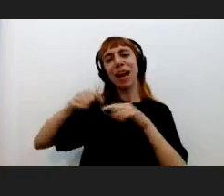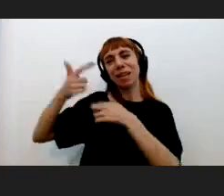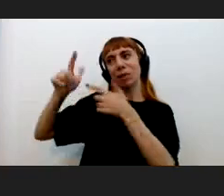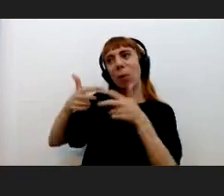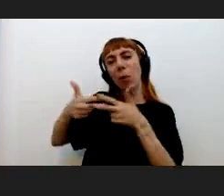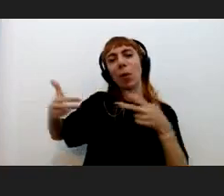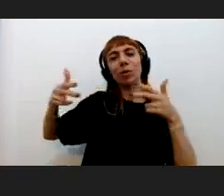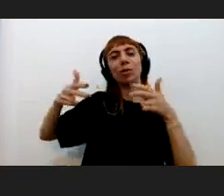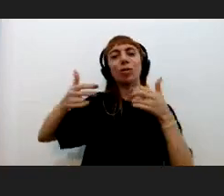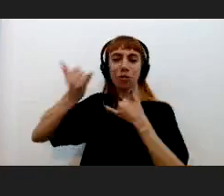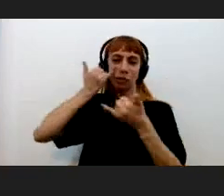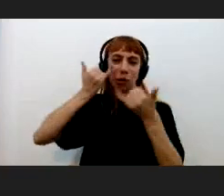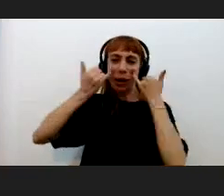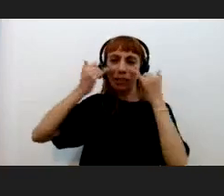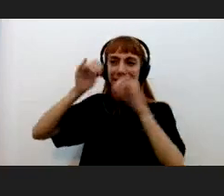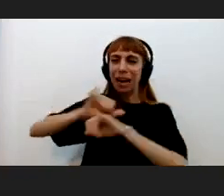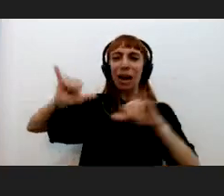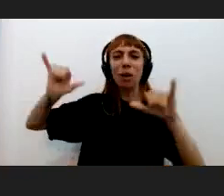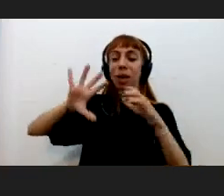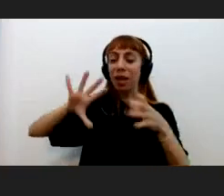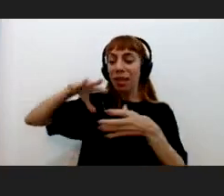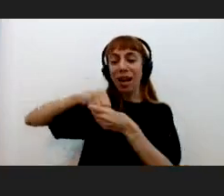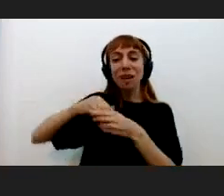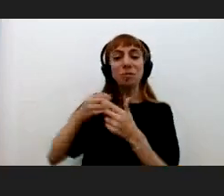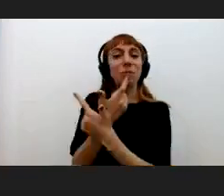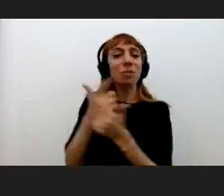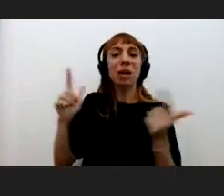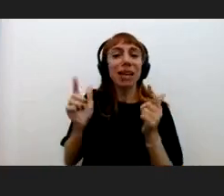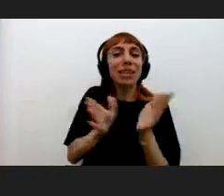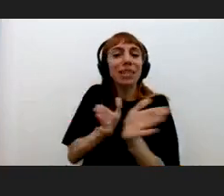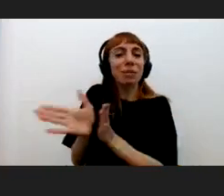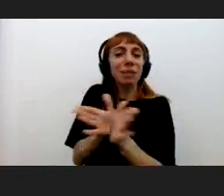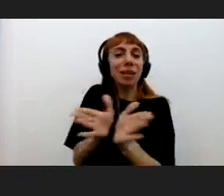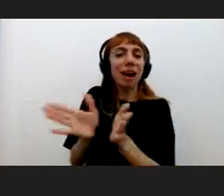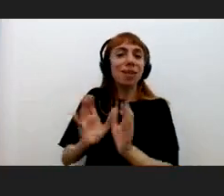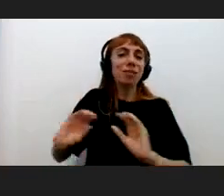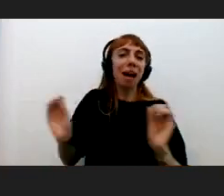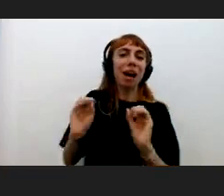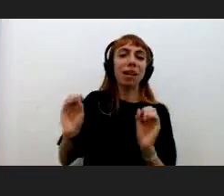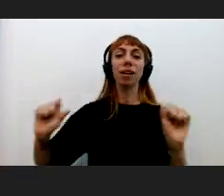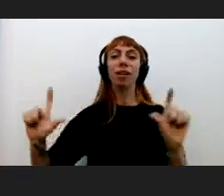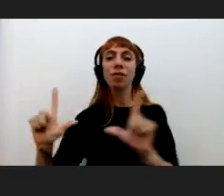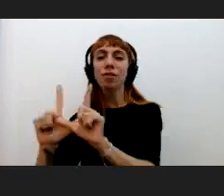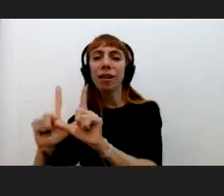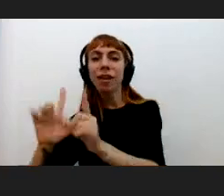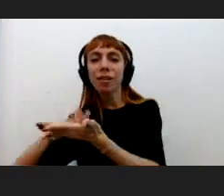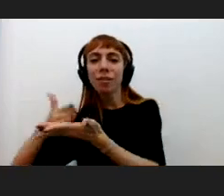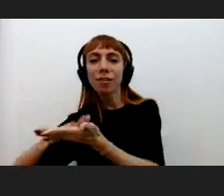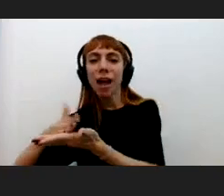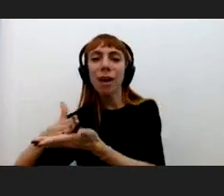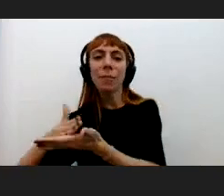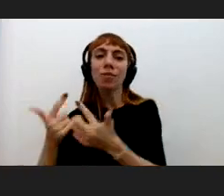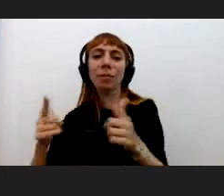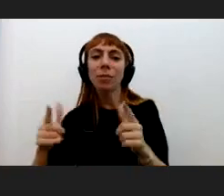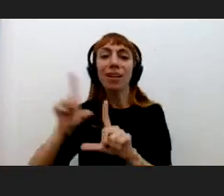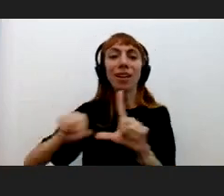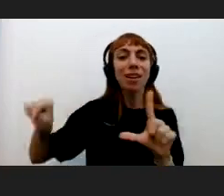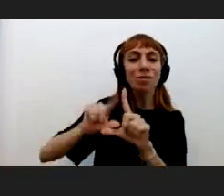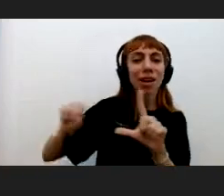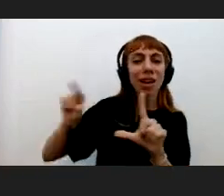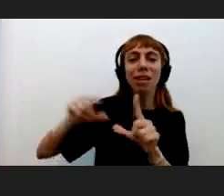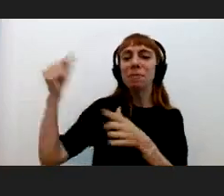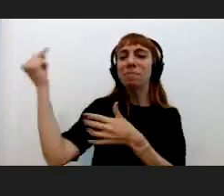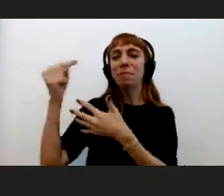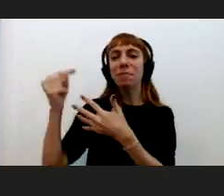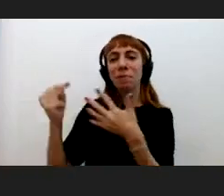Recursos de acessibilidade que deveriam ser universalizados, mas que ficam restritos a pouquíssimos campos, né?